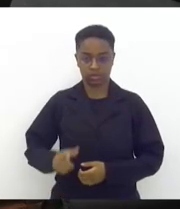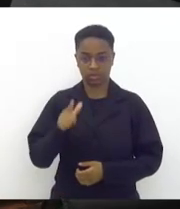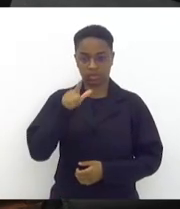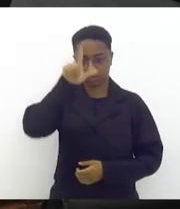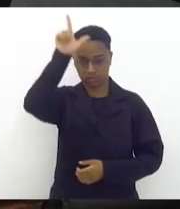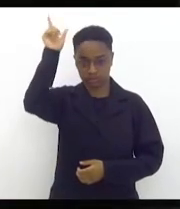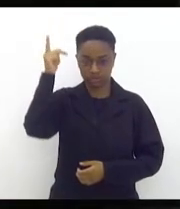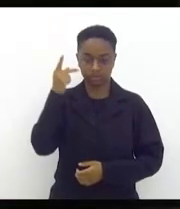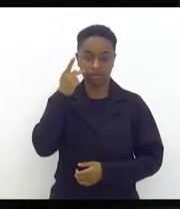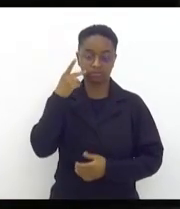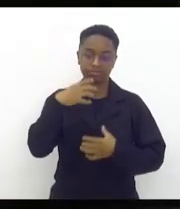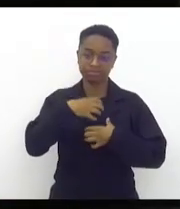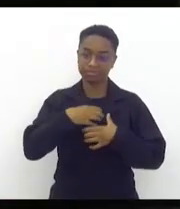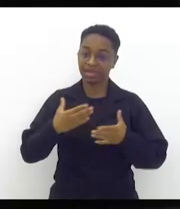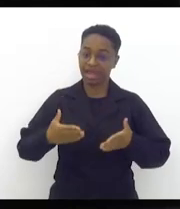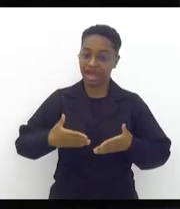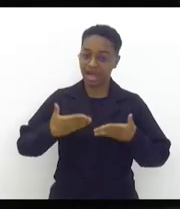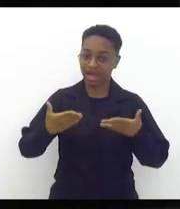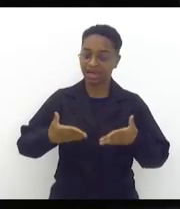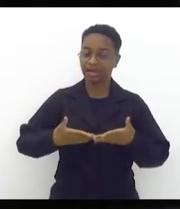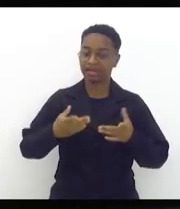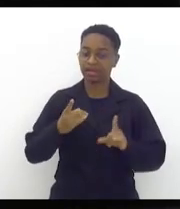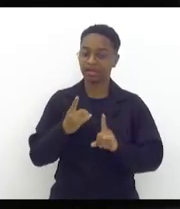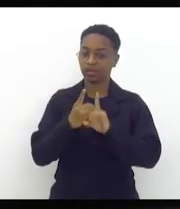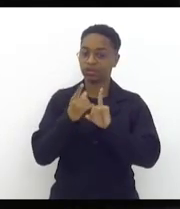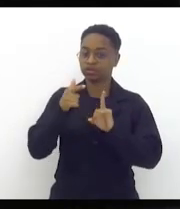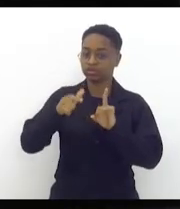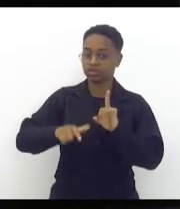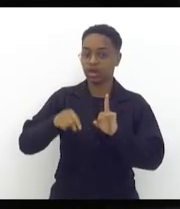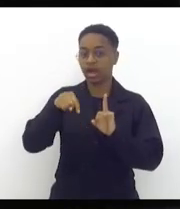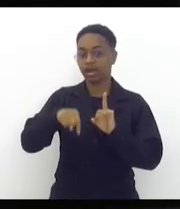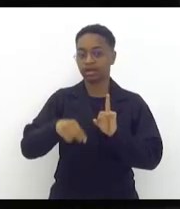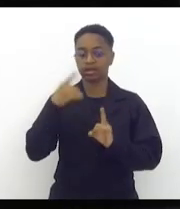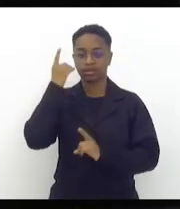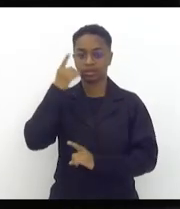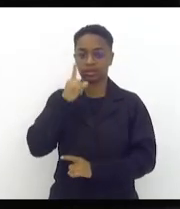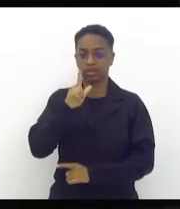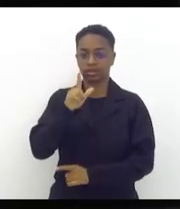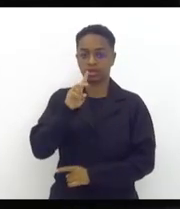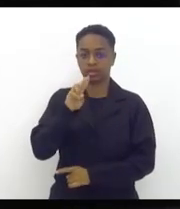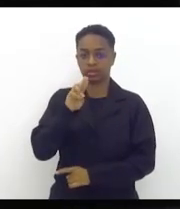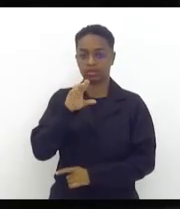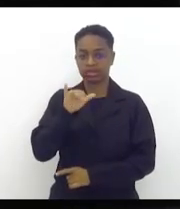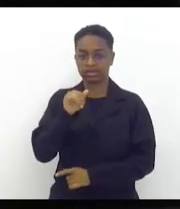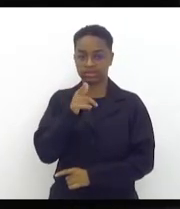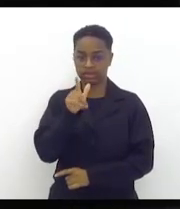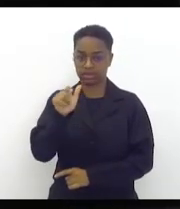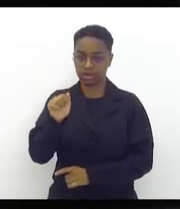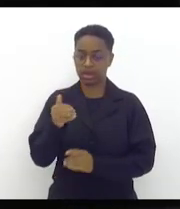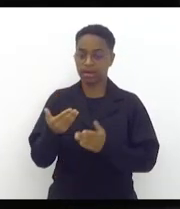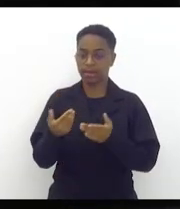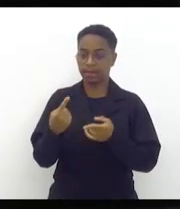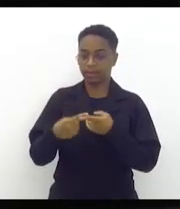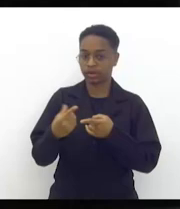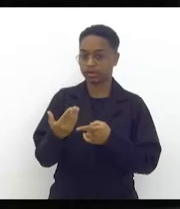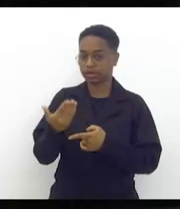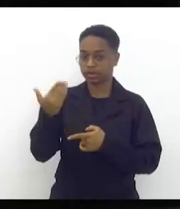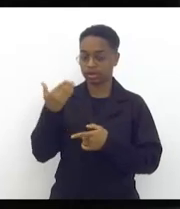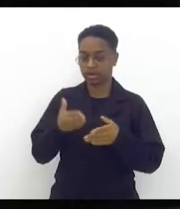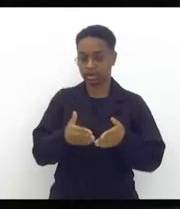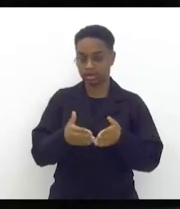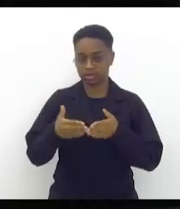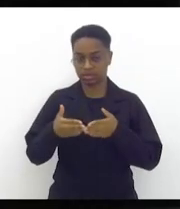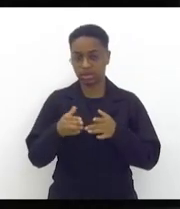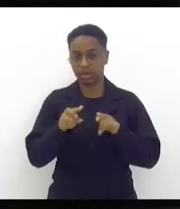dizer da minha alegria de rever em plenária a deputada Lucinha, que se encontrava de licença em razão de